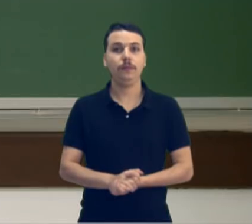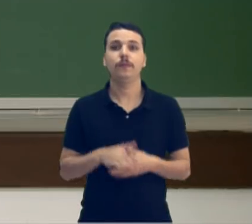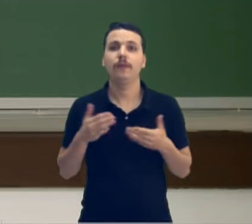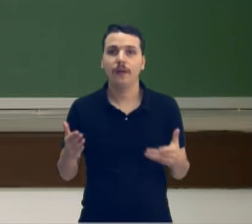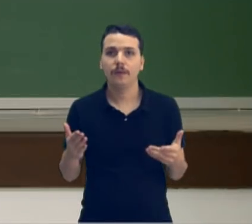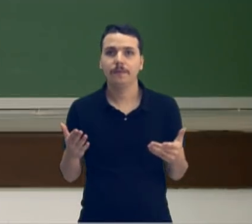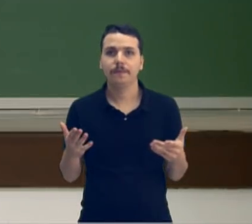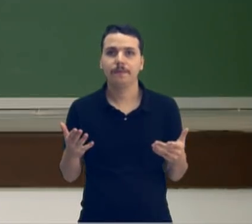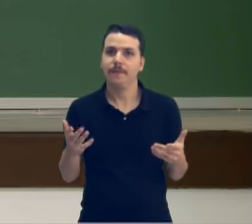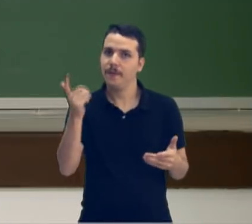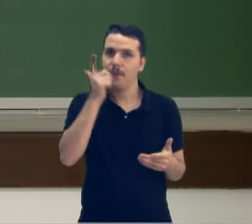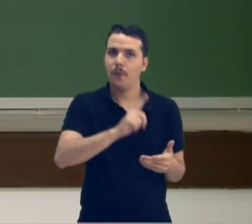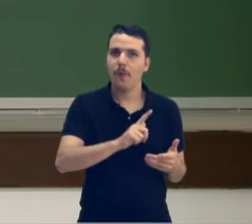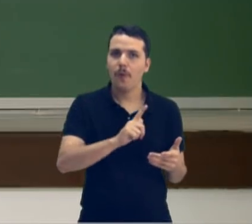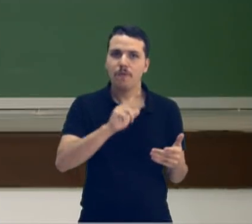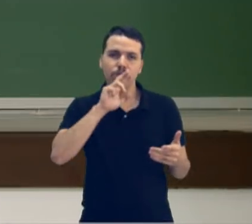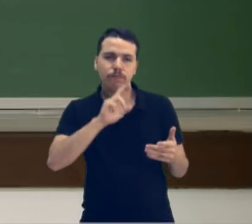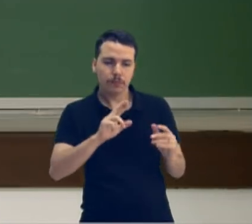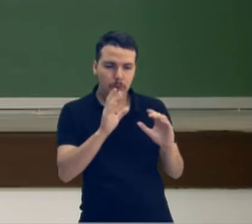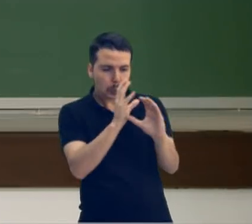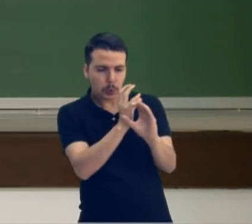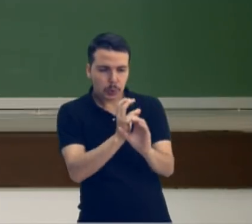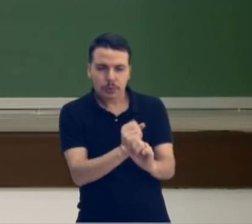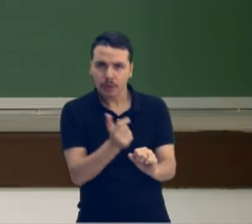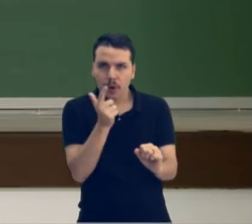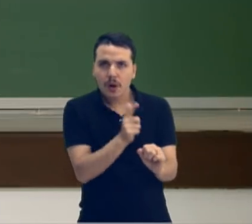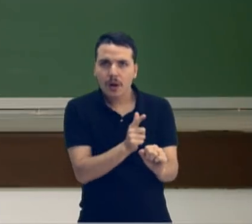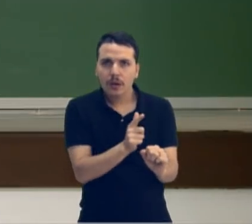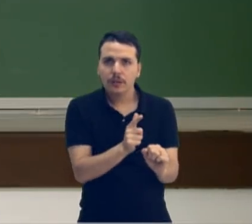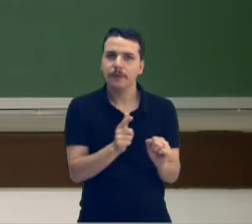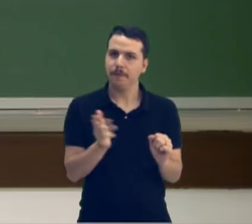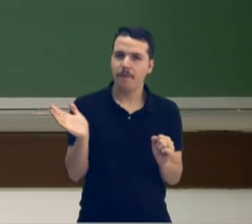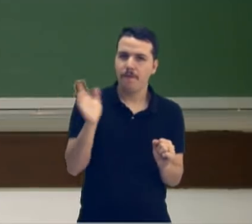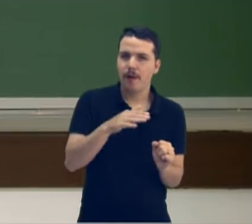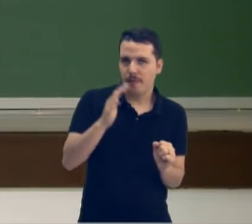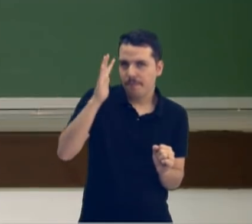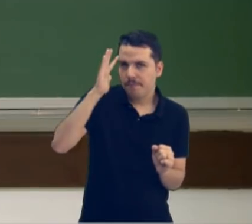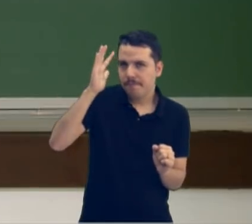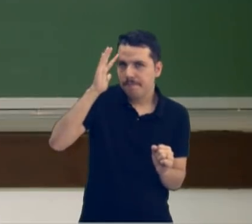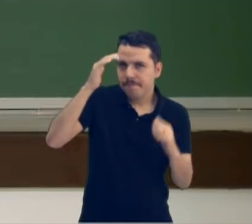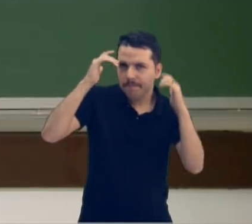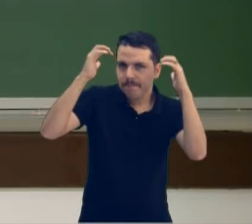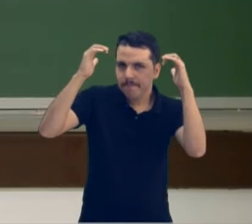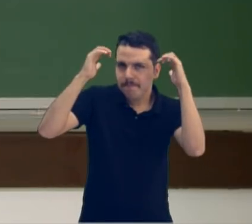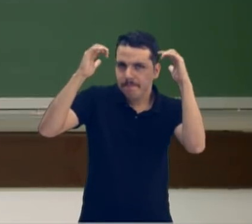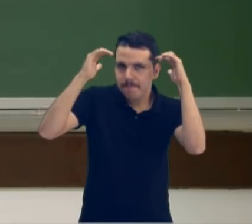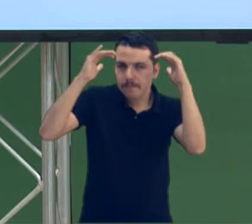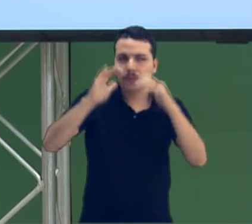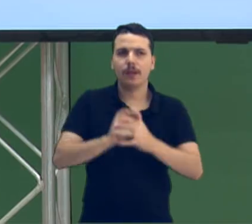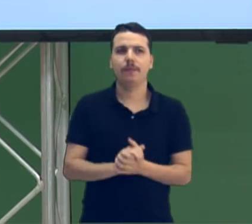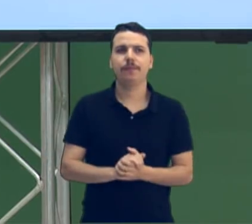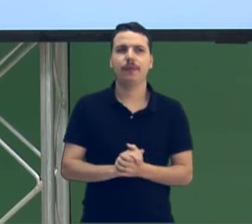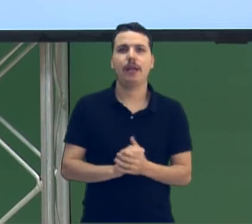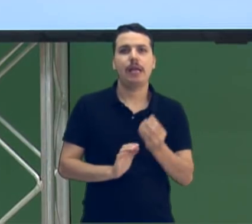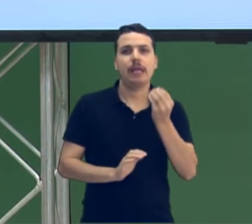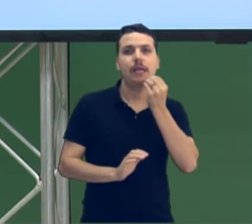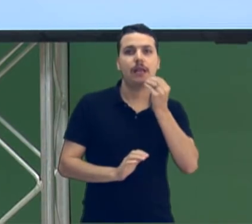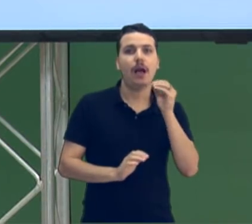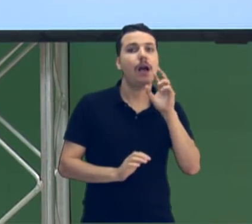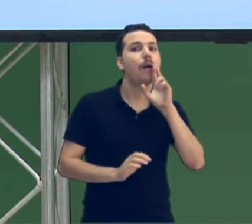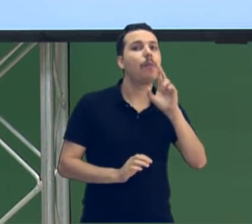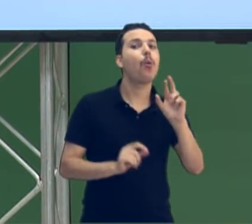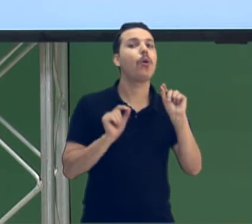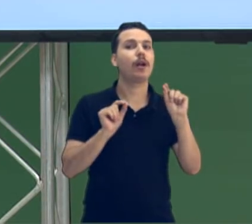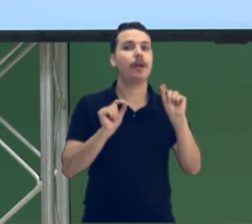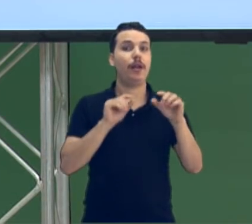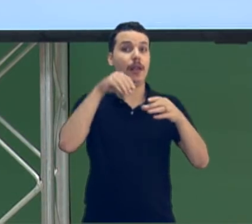E aí, conseguiram resolver? Vamos lá? Vamos pensar? Então tá, vou ter que resolver o quê? O que